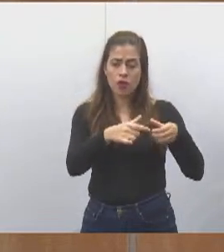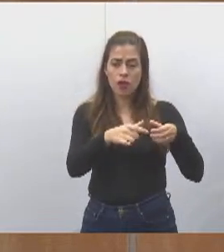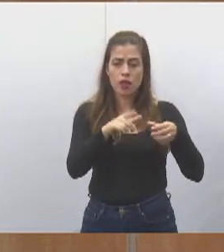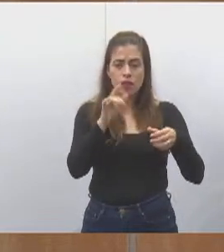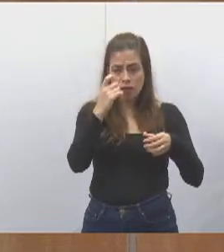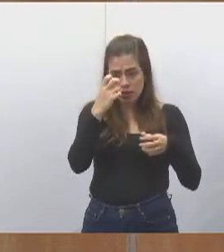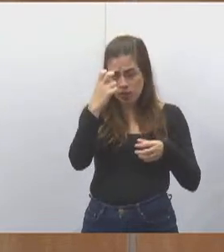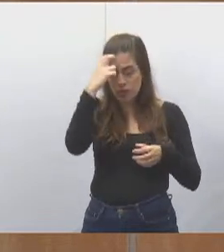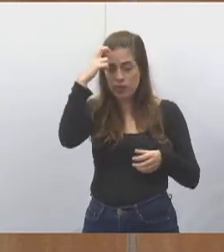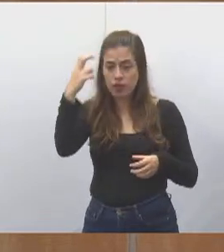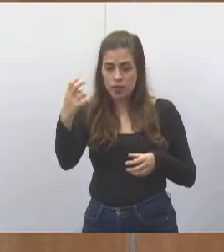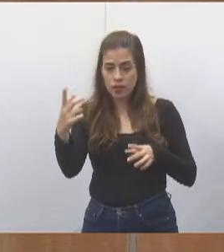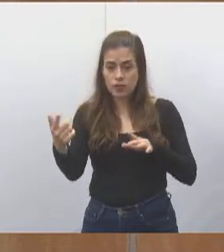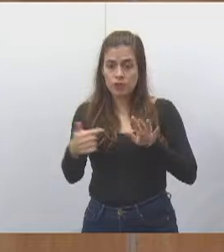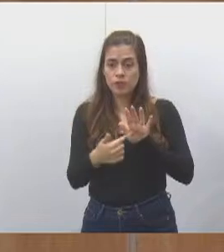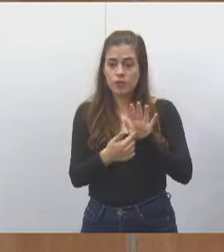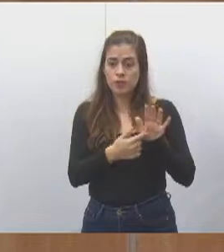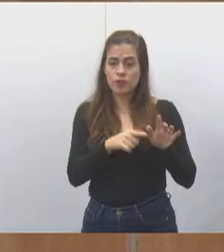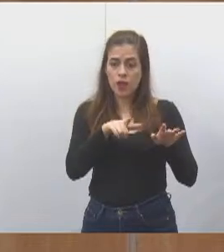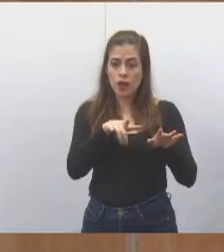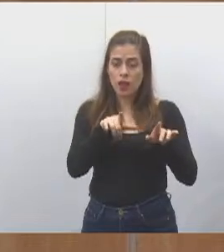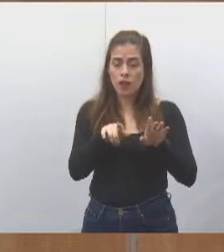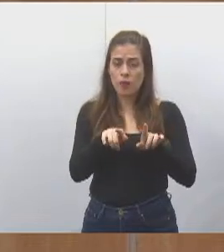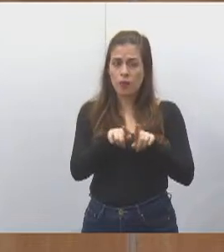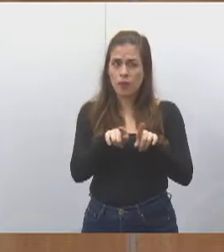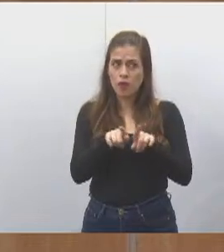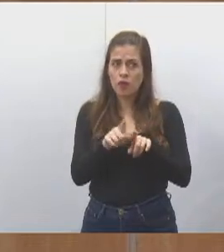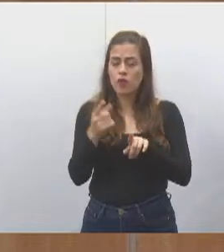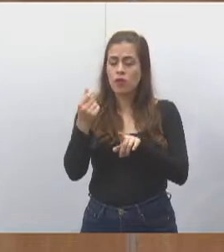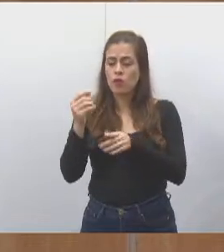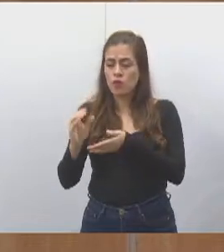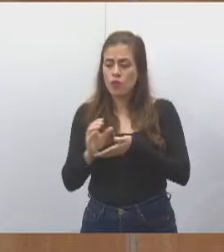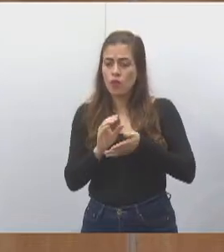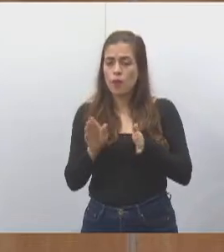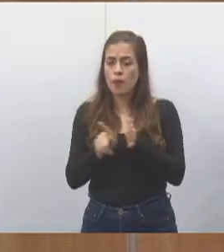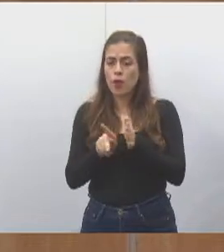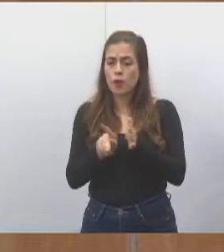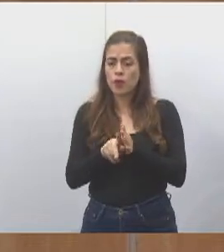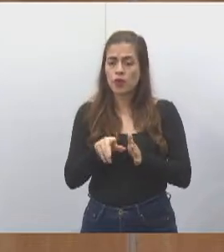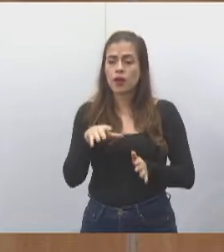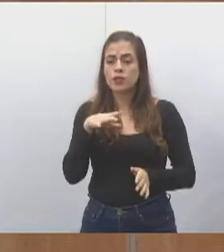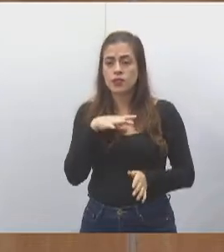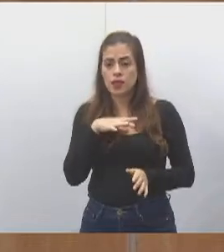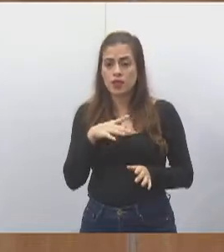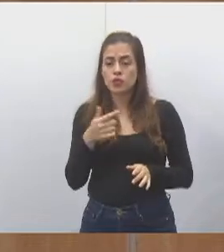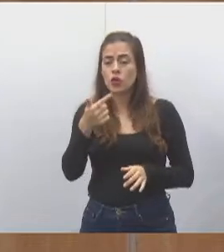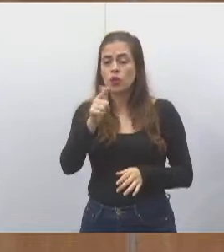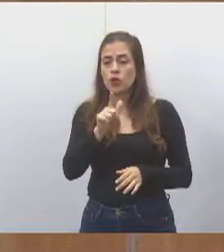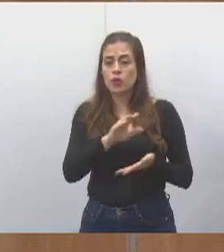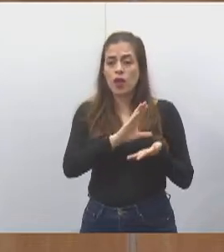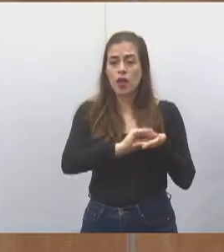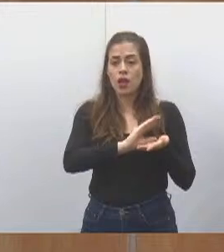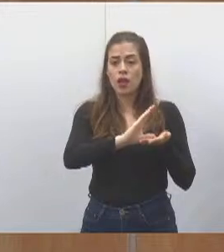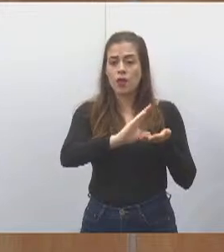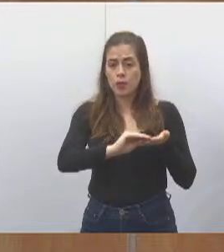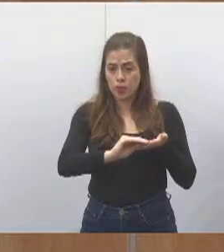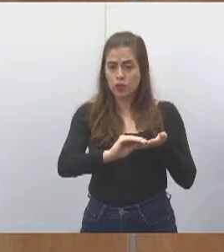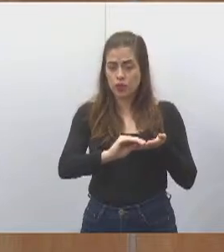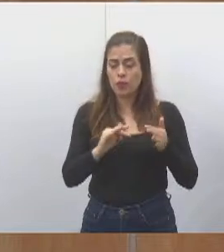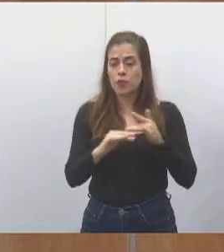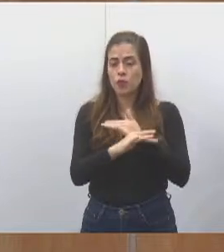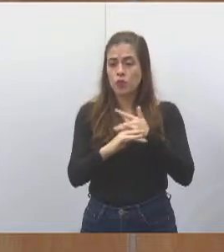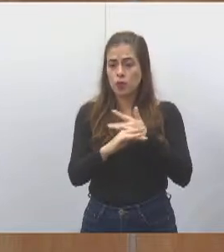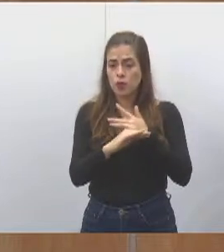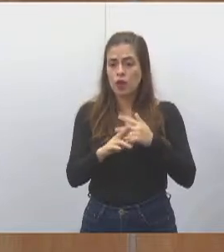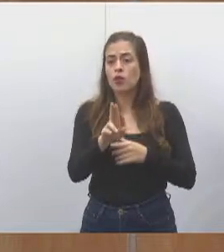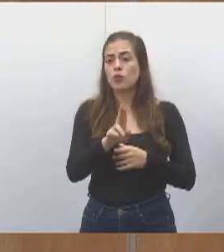de Mobilidade. Uma parte é custeada com recurso do Tesouro, outra parte é com recurso de multa, que também a mobilidade faz um uso